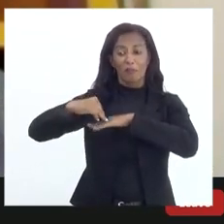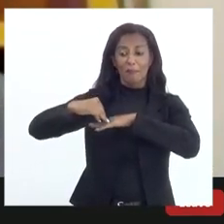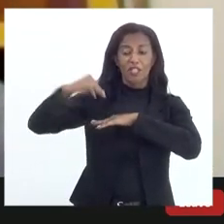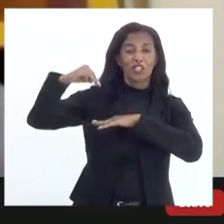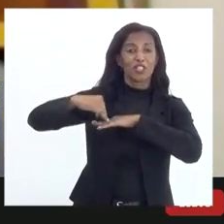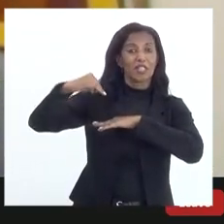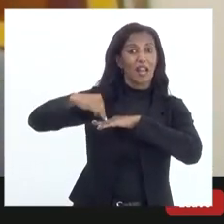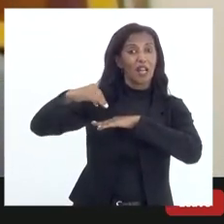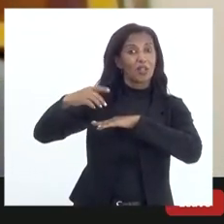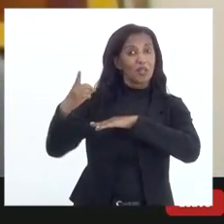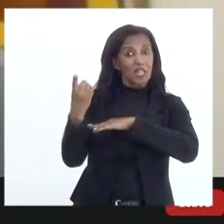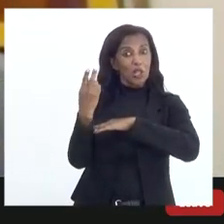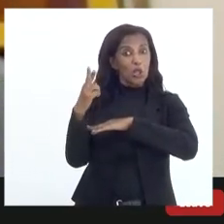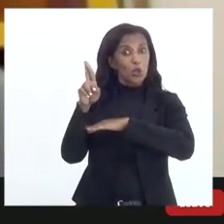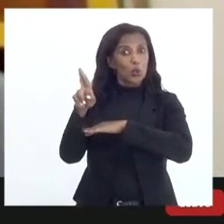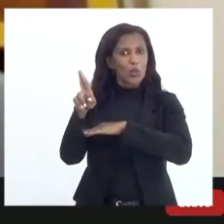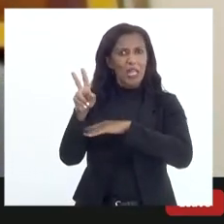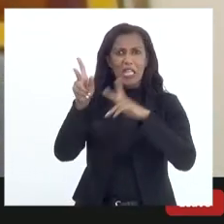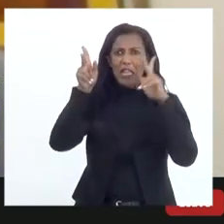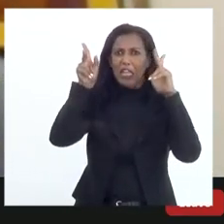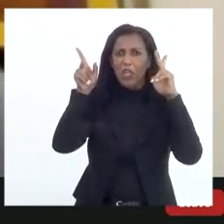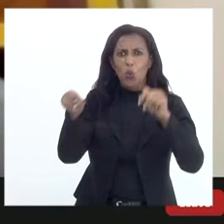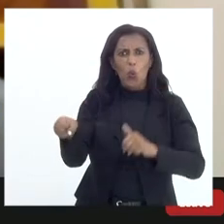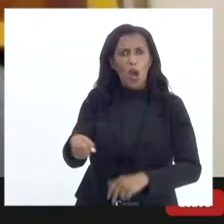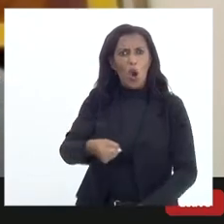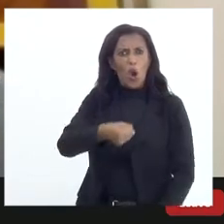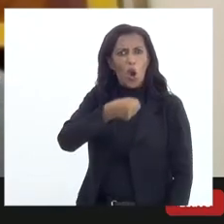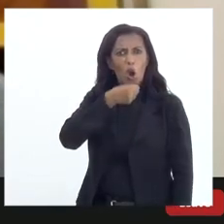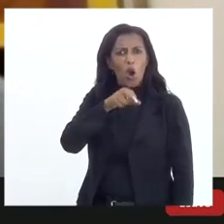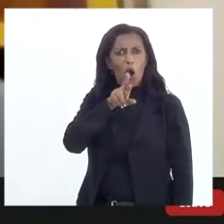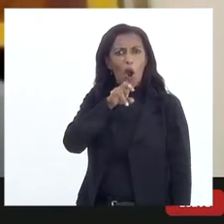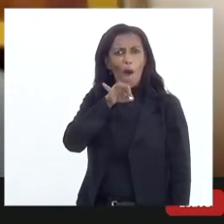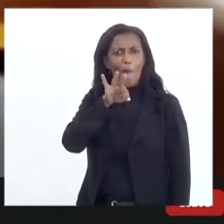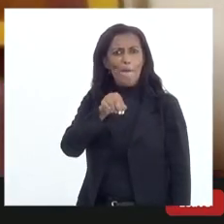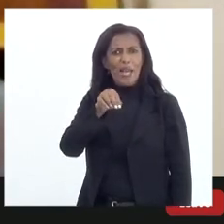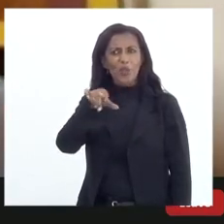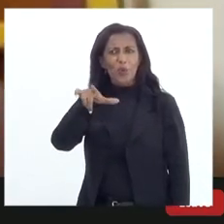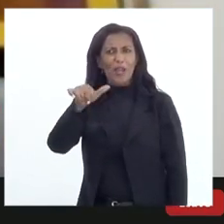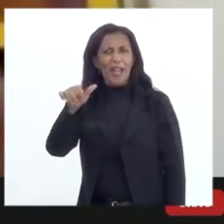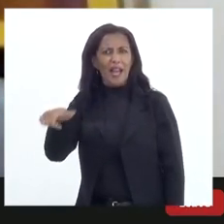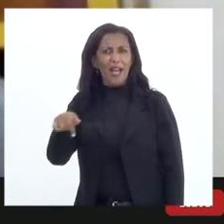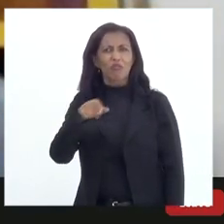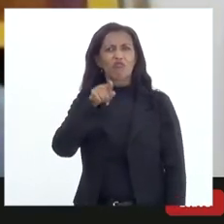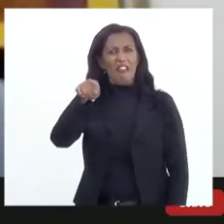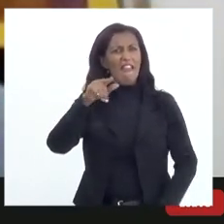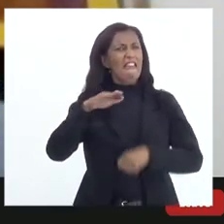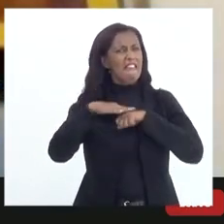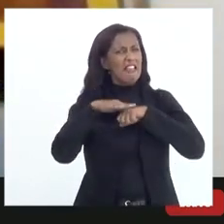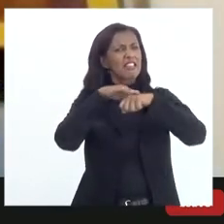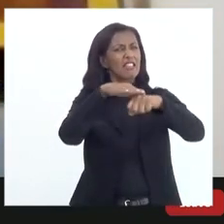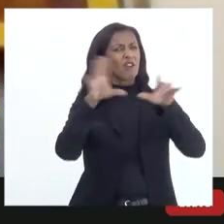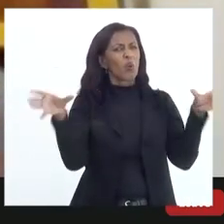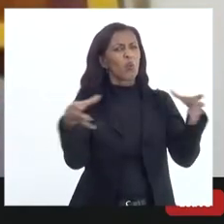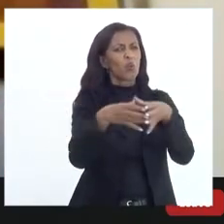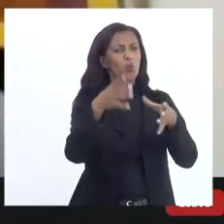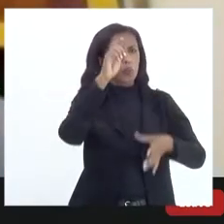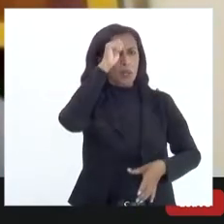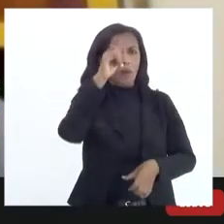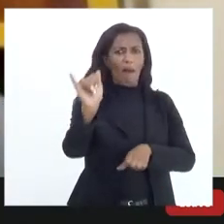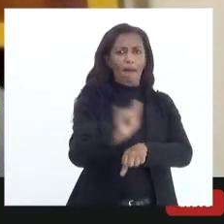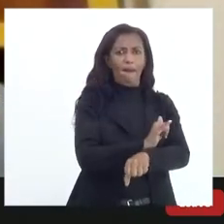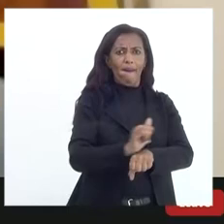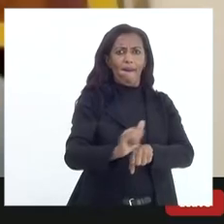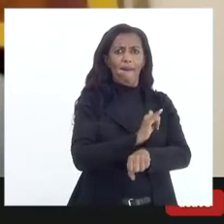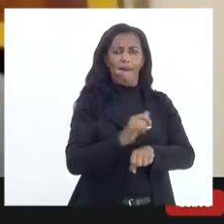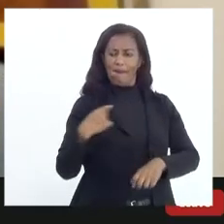Kant. Esse cara é o Roberto Carlos, eu costumo dizer, do gospel, entendeu? É ele que tem que falar com a massa negra. Essa é a estratégia nossa,